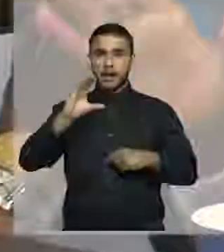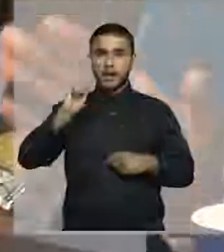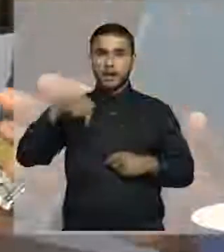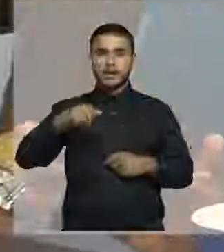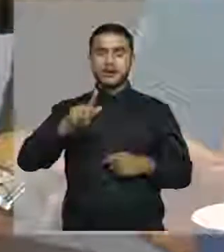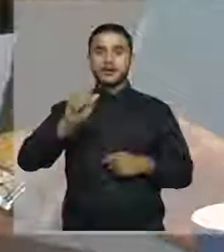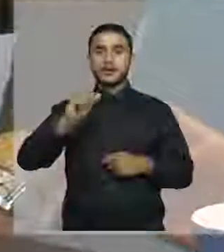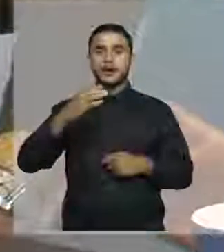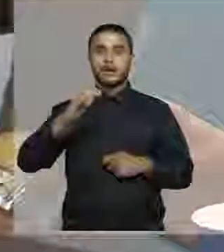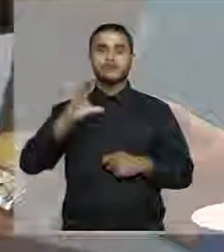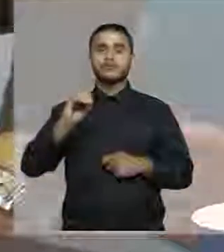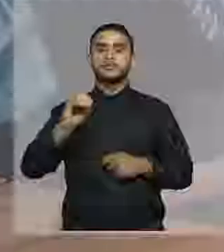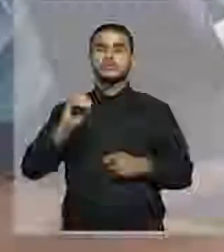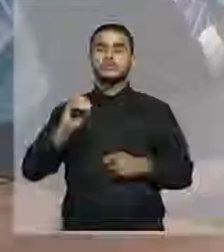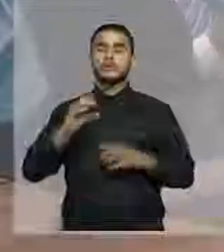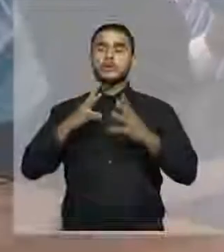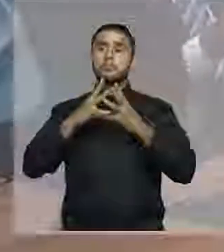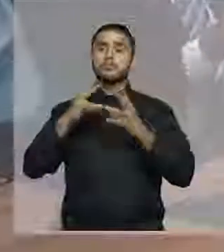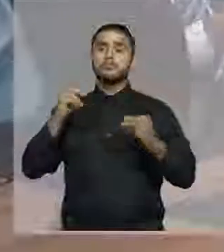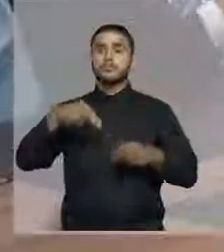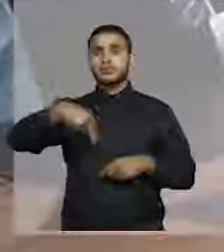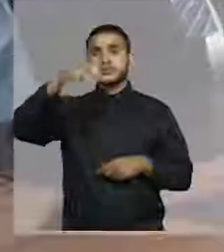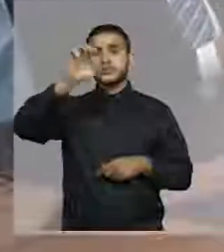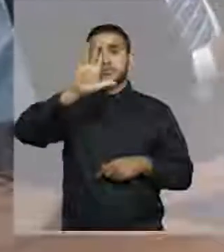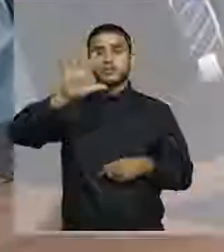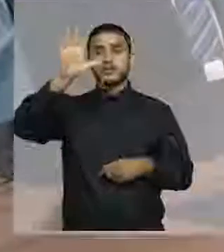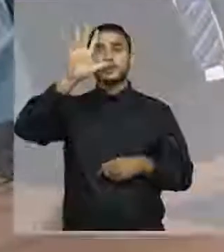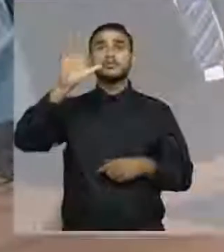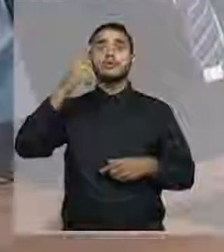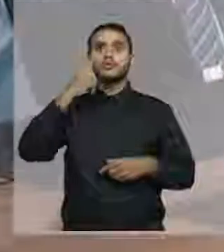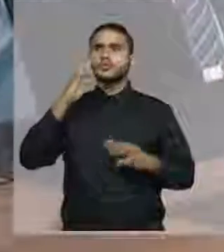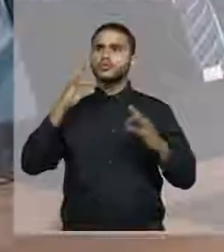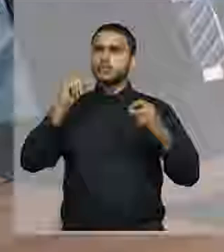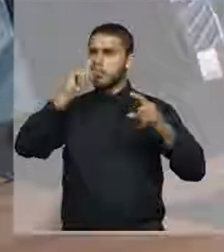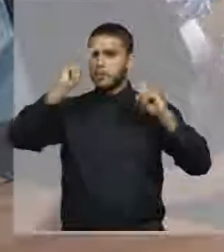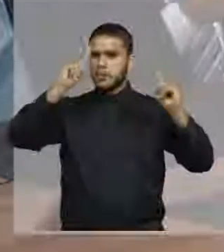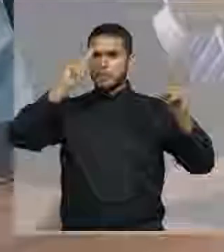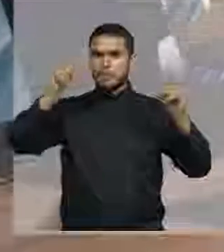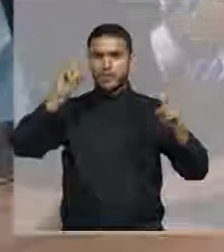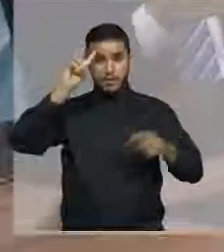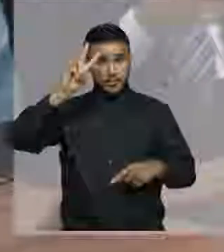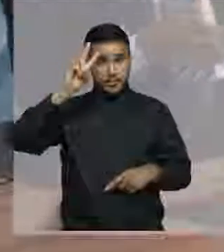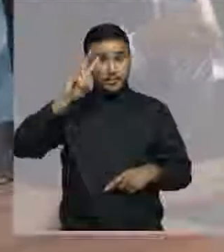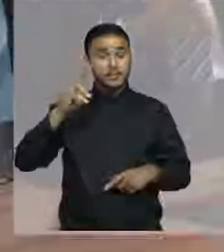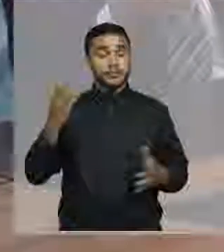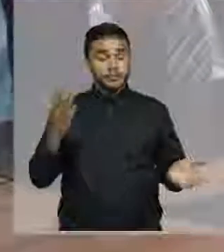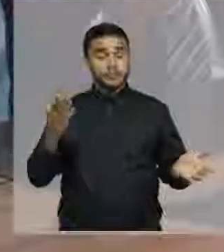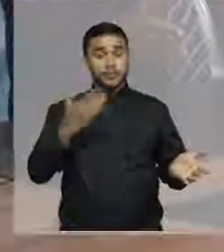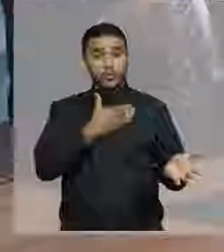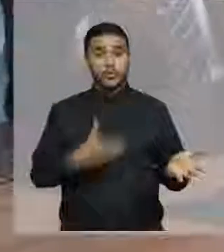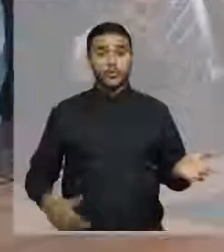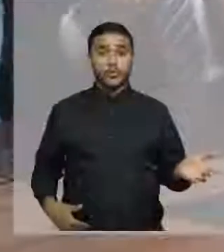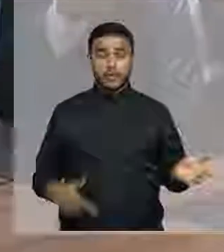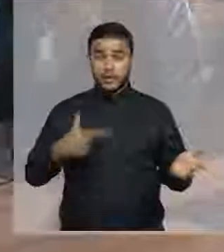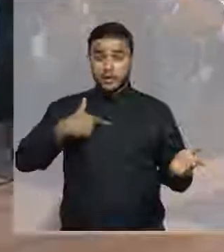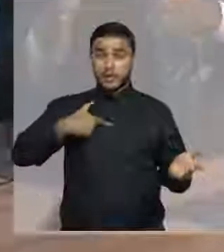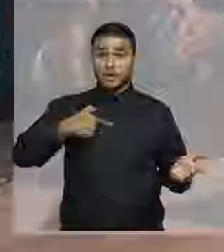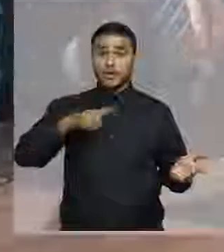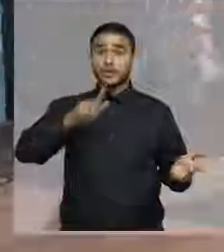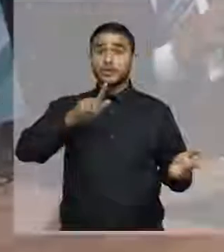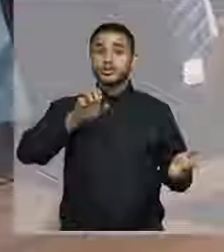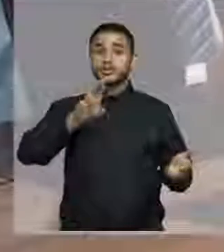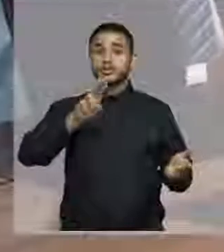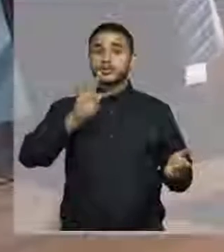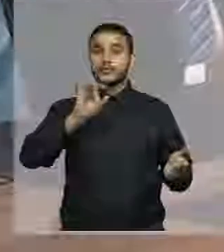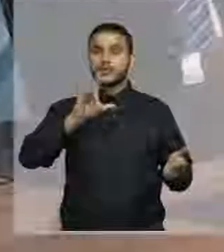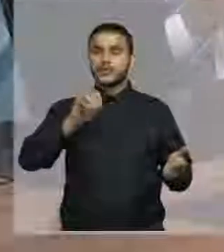repente, sumiu. Sumiu quando? Sumiu no Estado Novo, porque o Vargas determinou que se combatesse